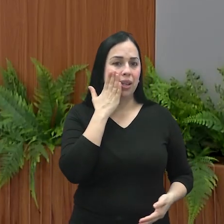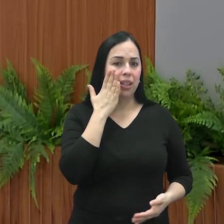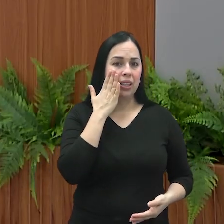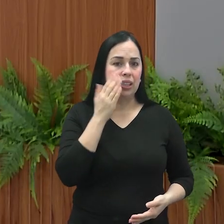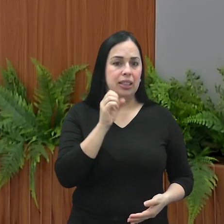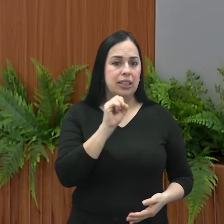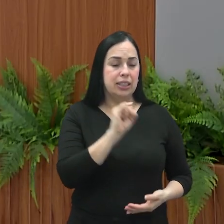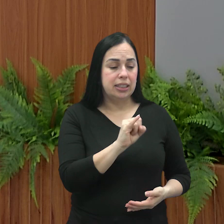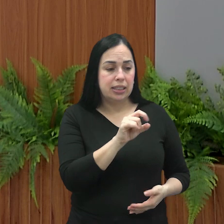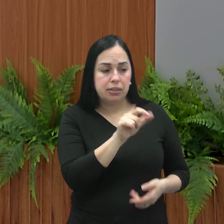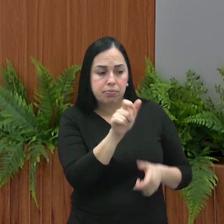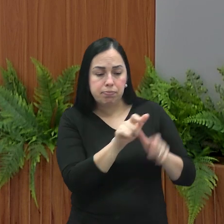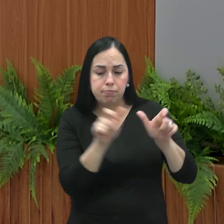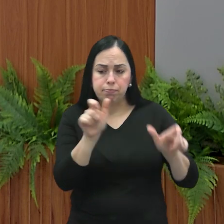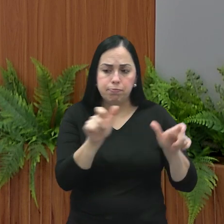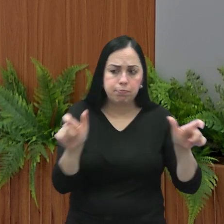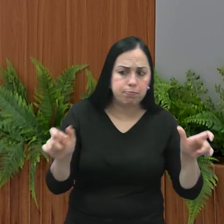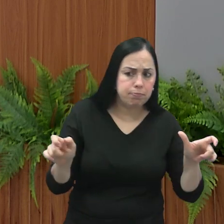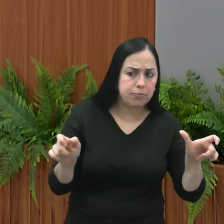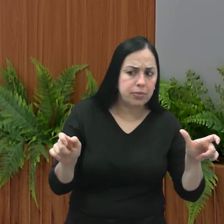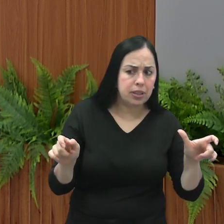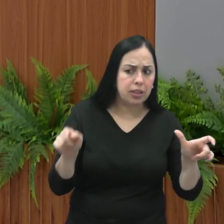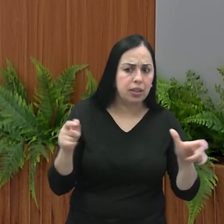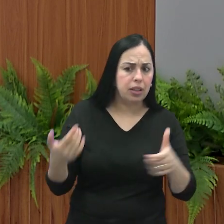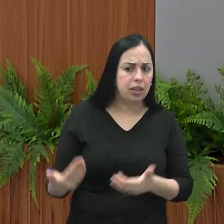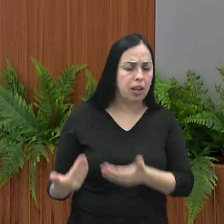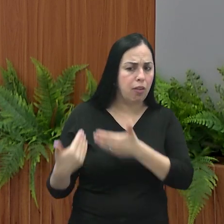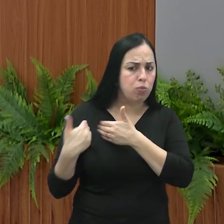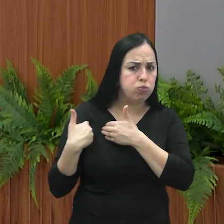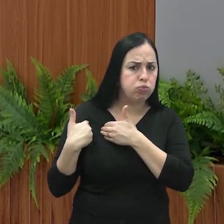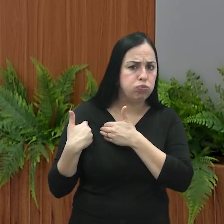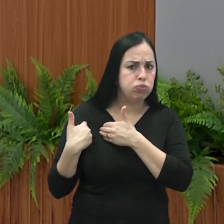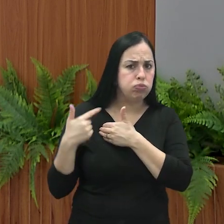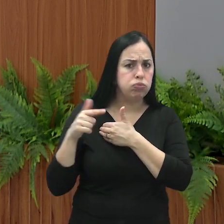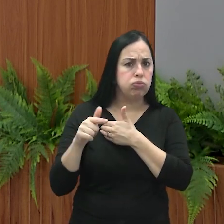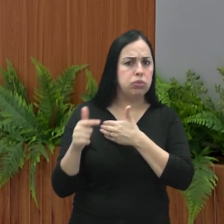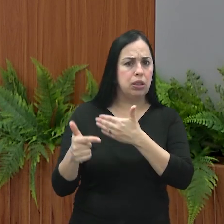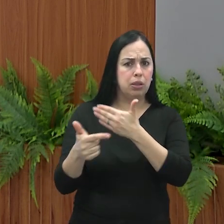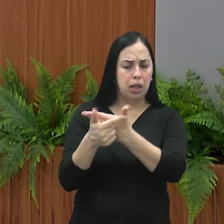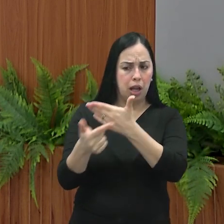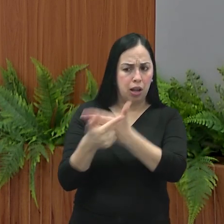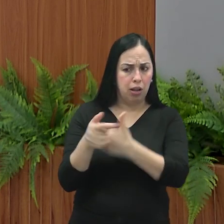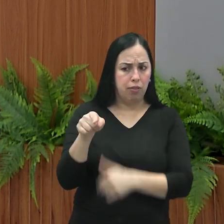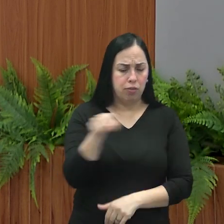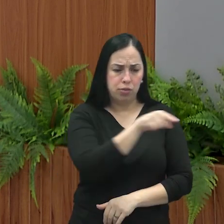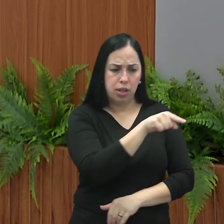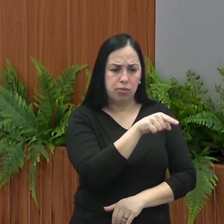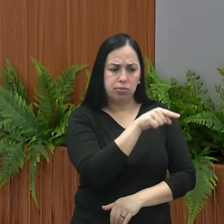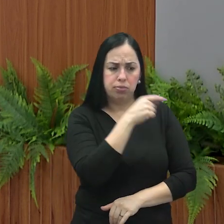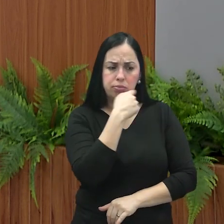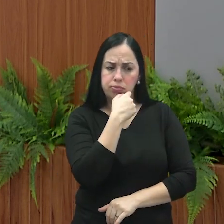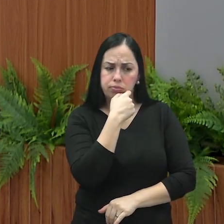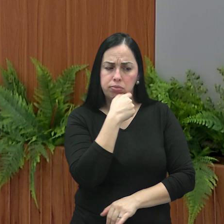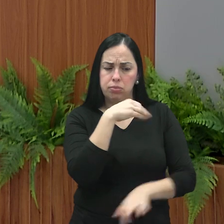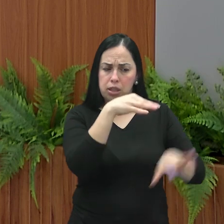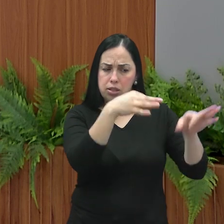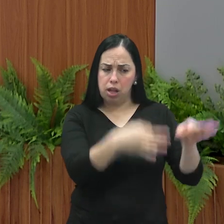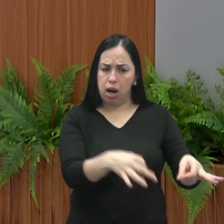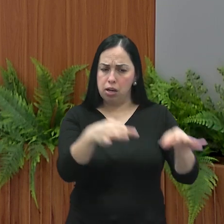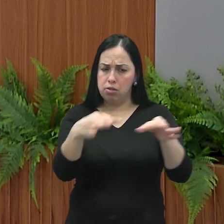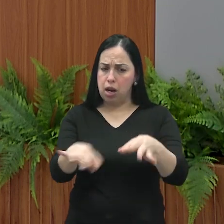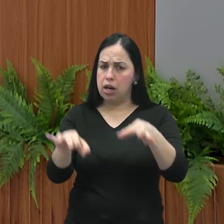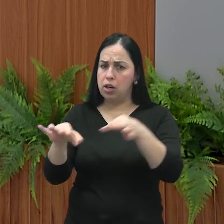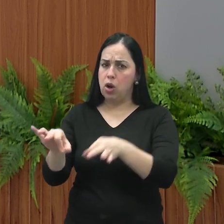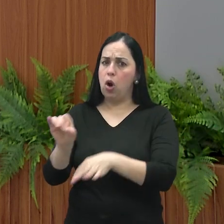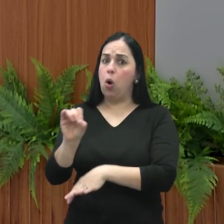regular se aquelas pessoas que ali estão exercendo o cargo de natureza pública, elas estão